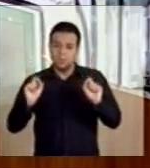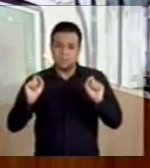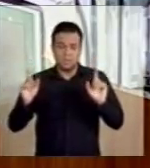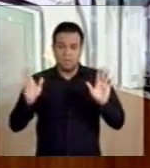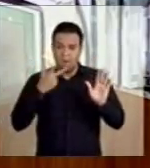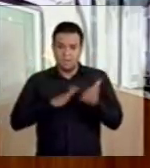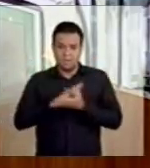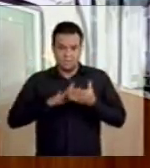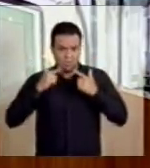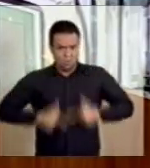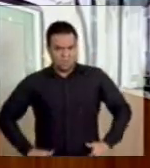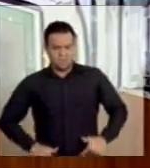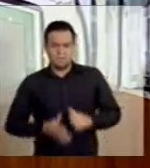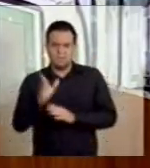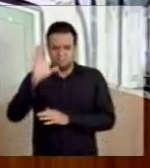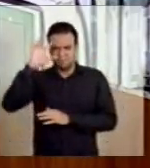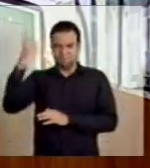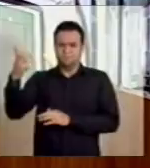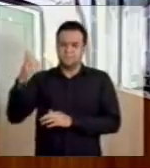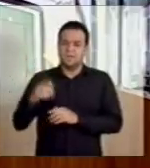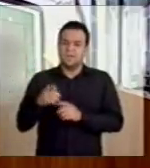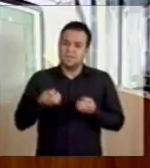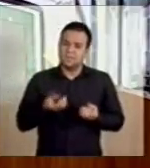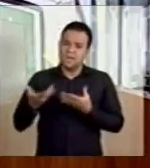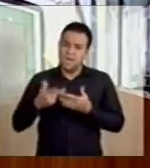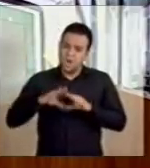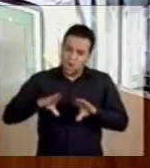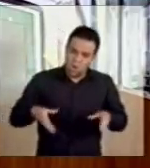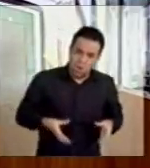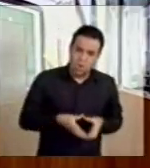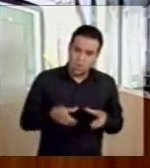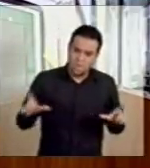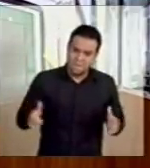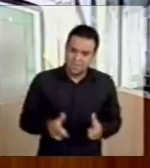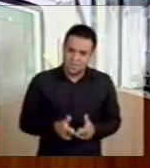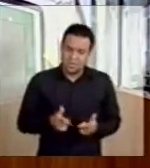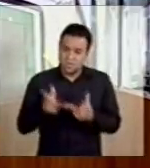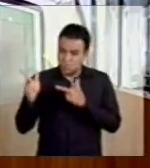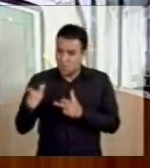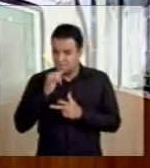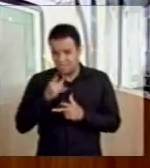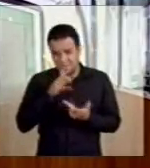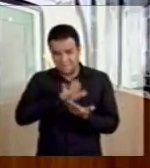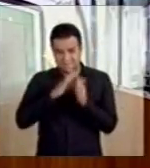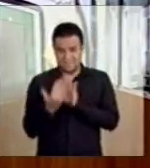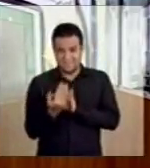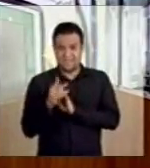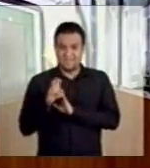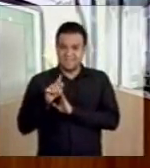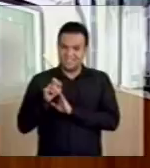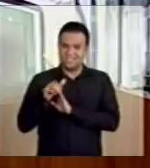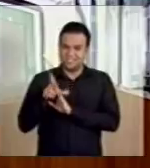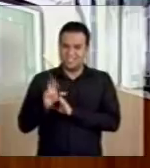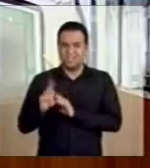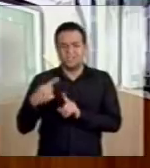medidas destinadas a assegurar a grupos minoritários, como os transgêneros, a fruição